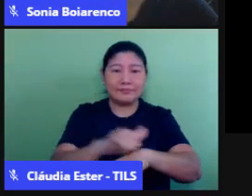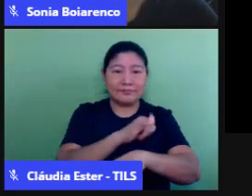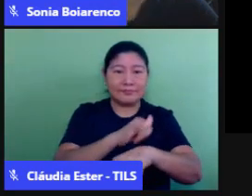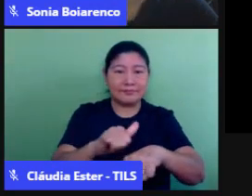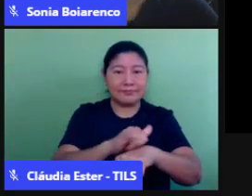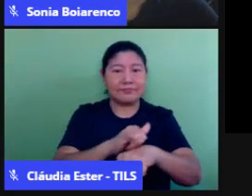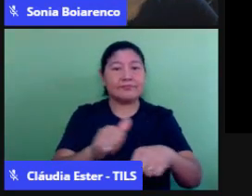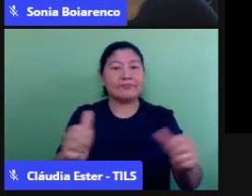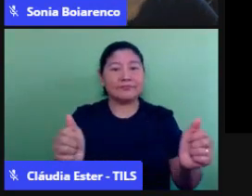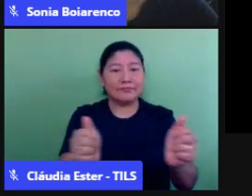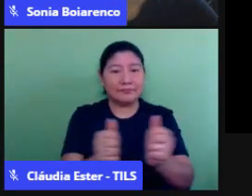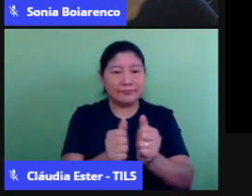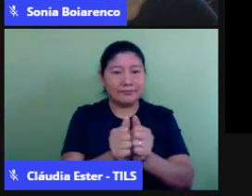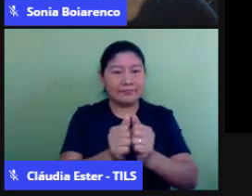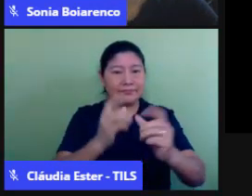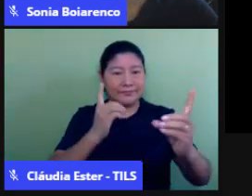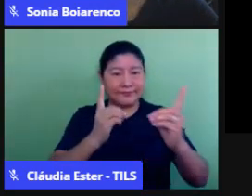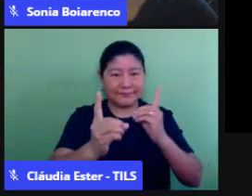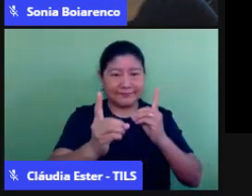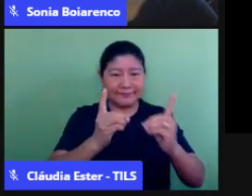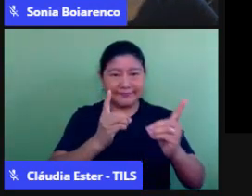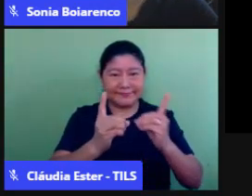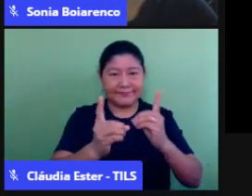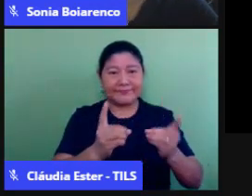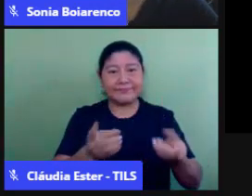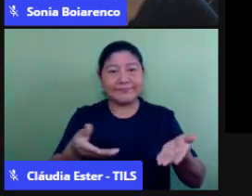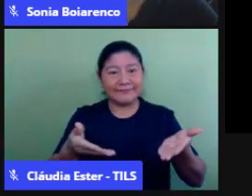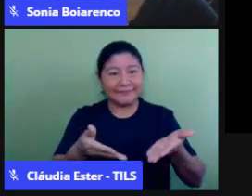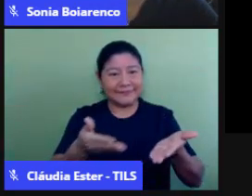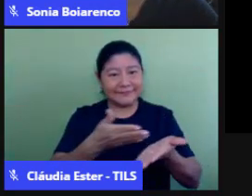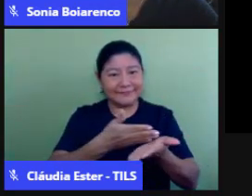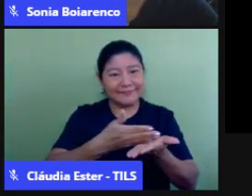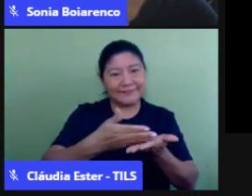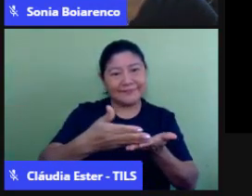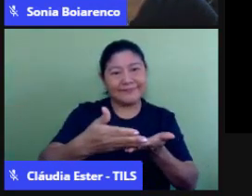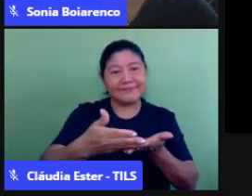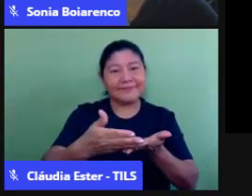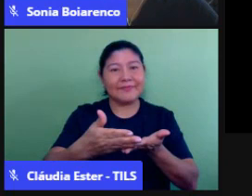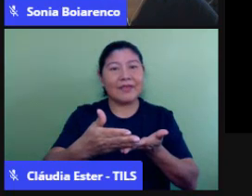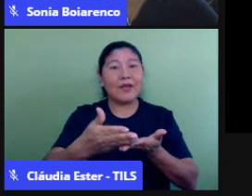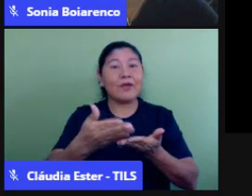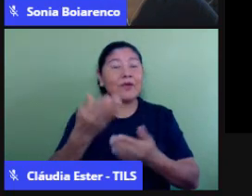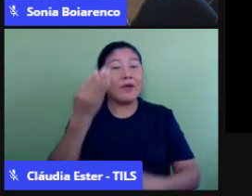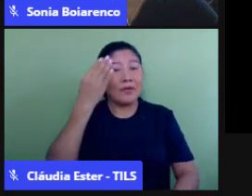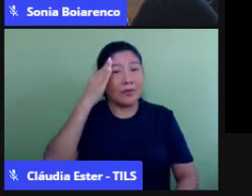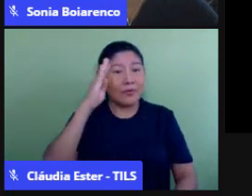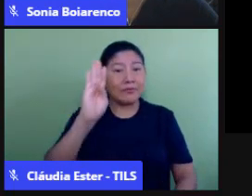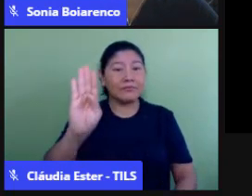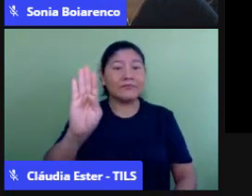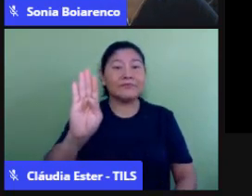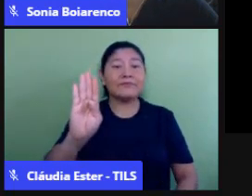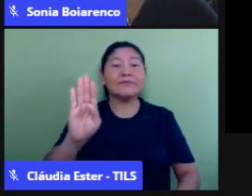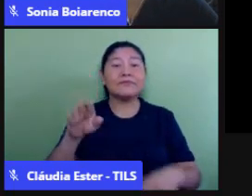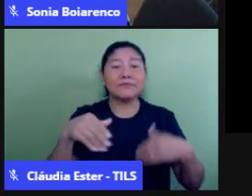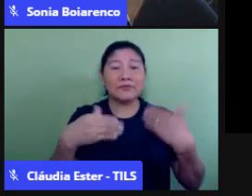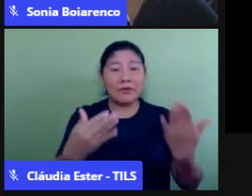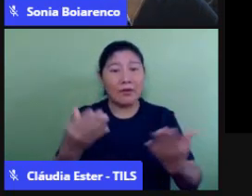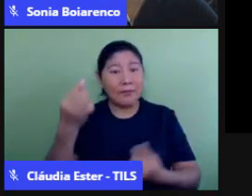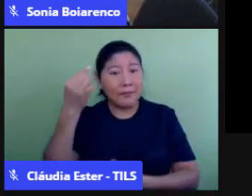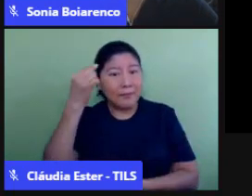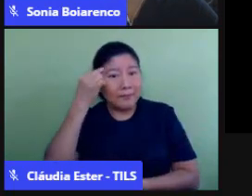fundamental. Iremos aqui, então, ter como um objetivo maior